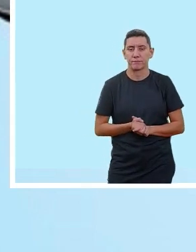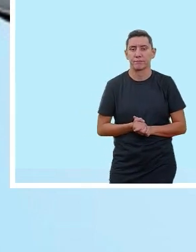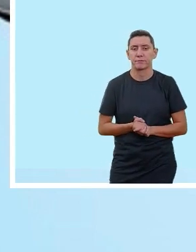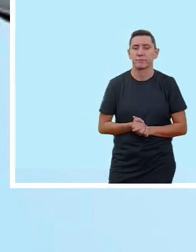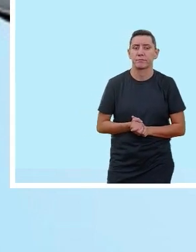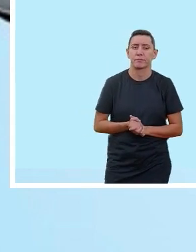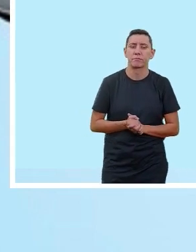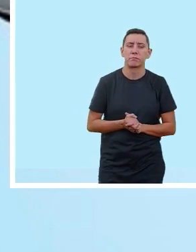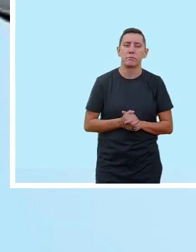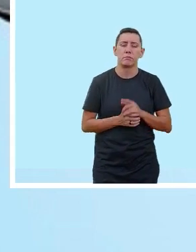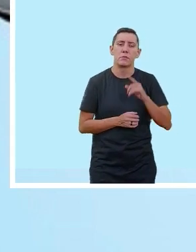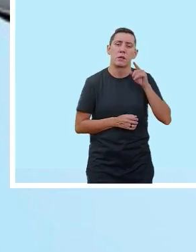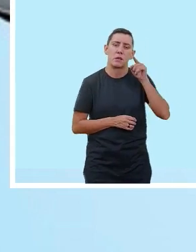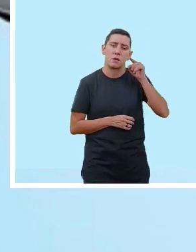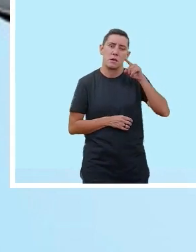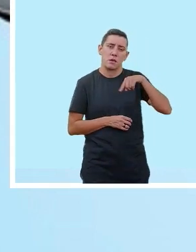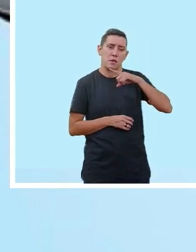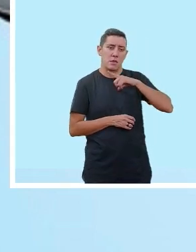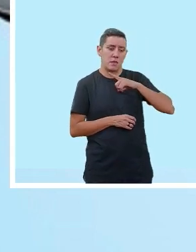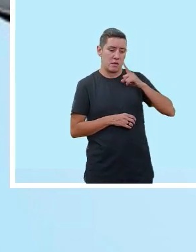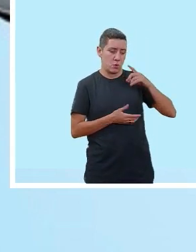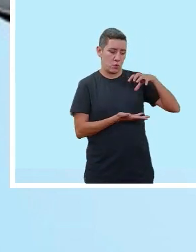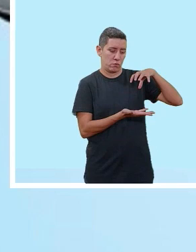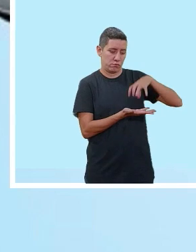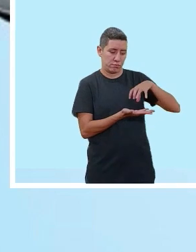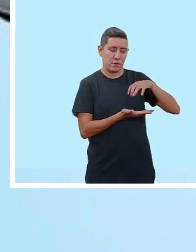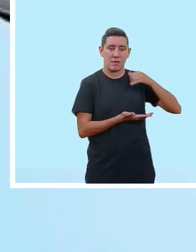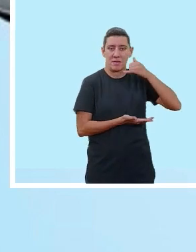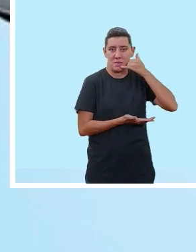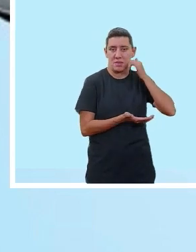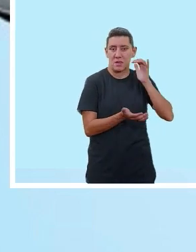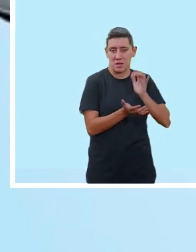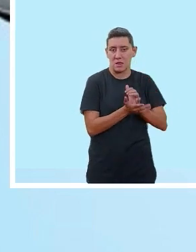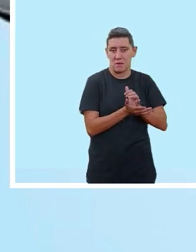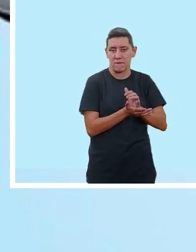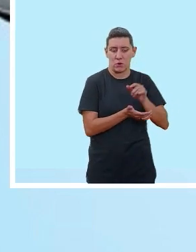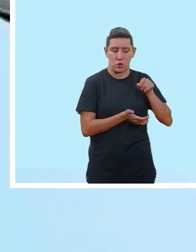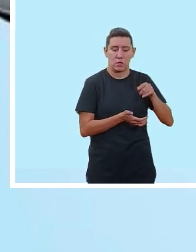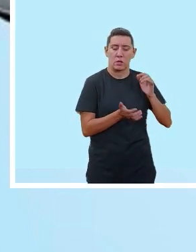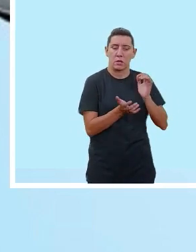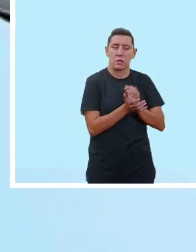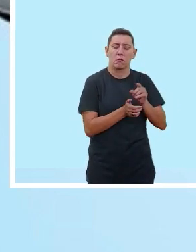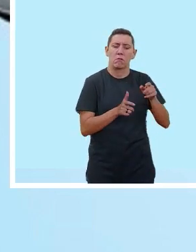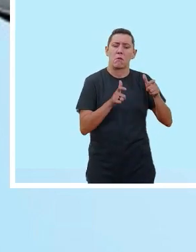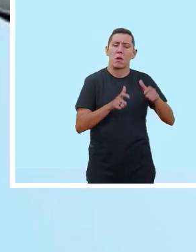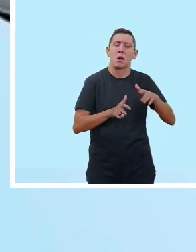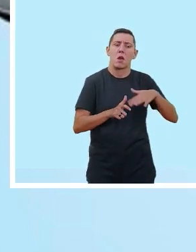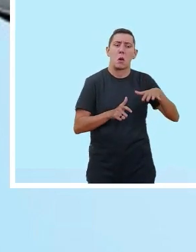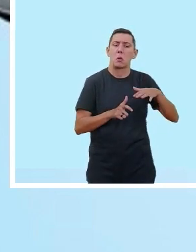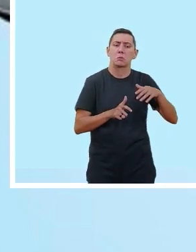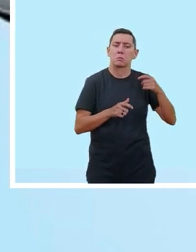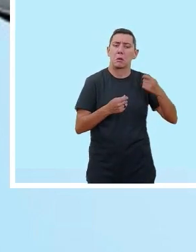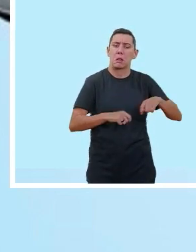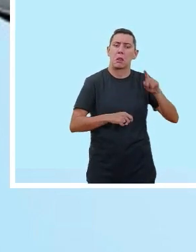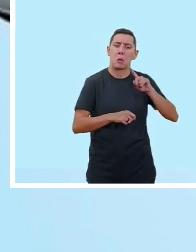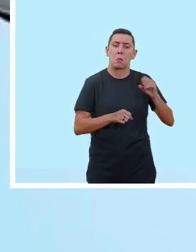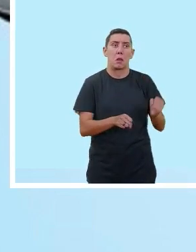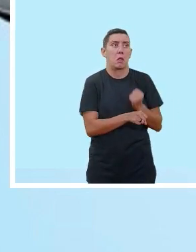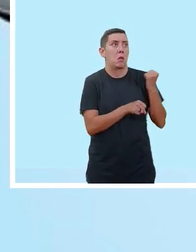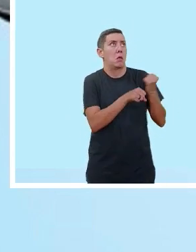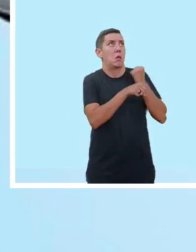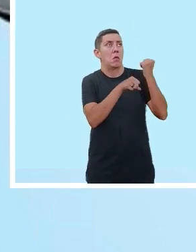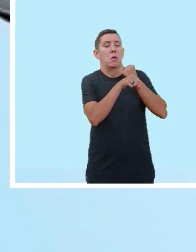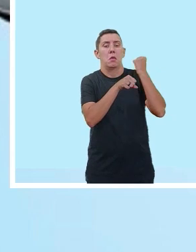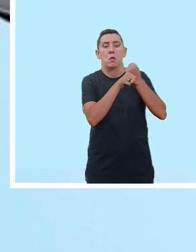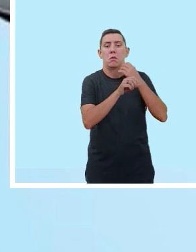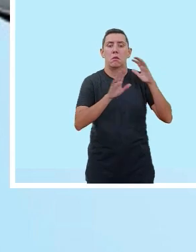aqui é a implantação de um site de telecom. Como vocês podem ver, esse site ele foi instalado sem a necessidade de construir